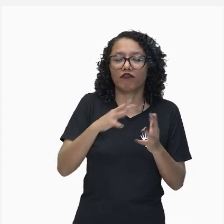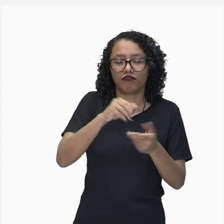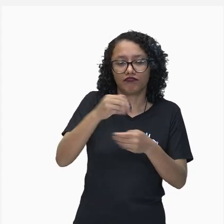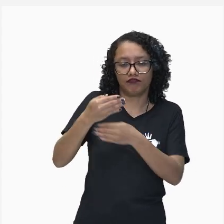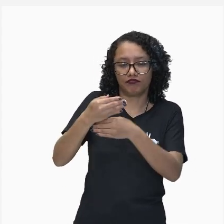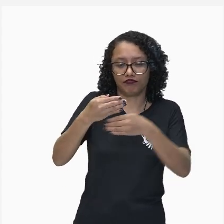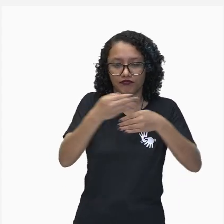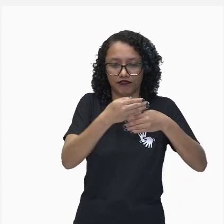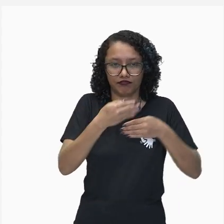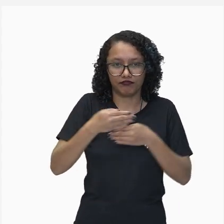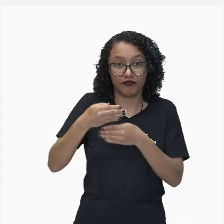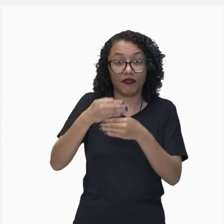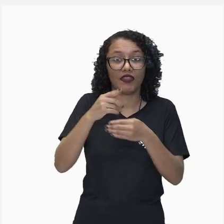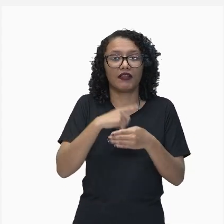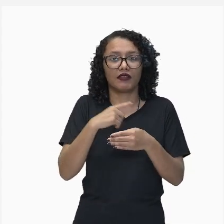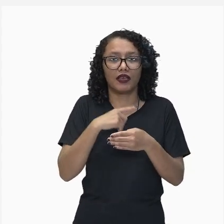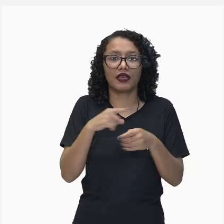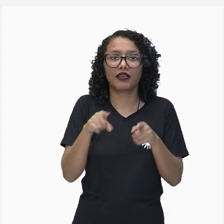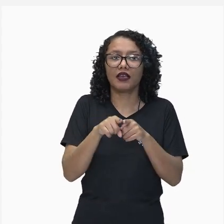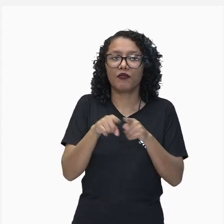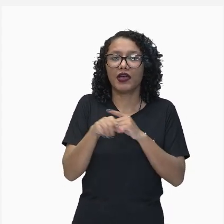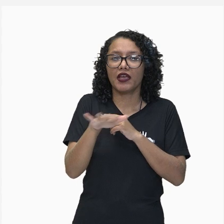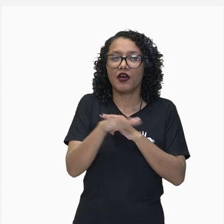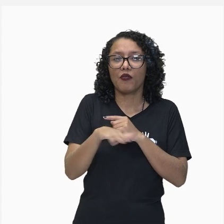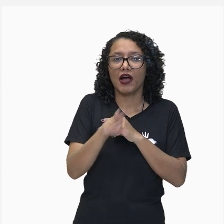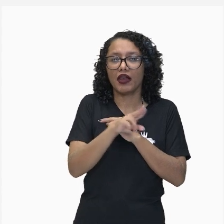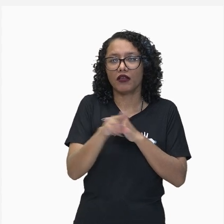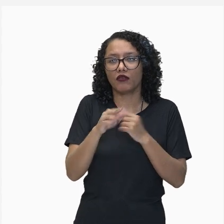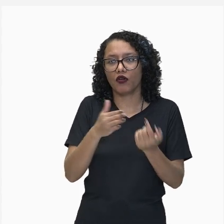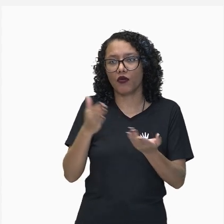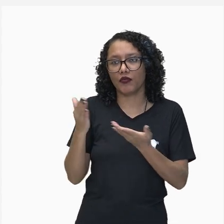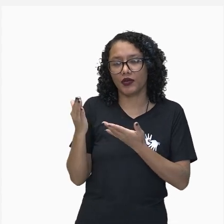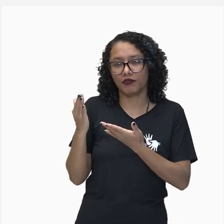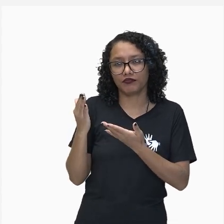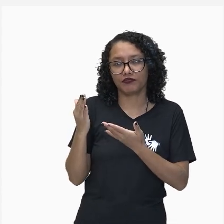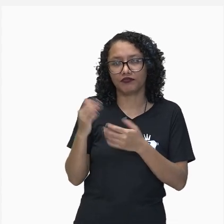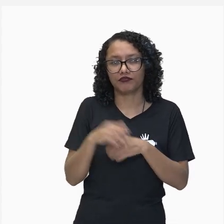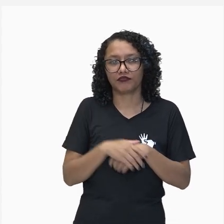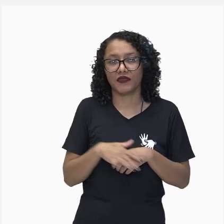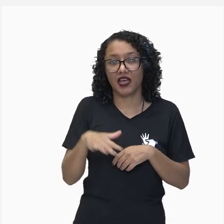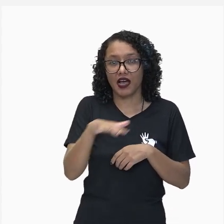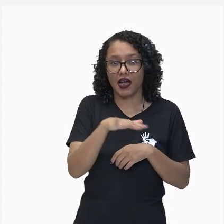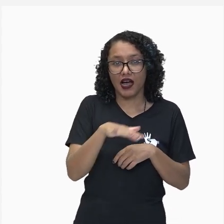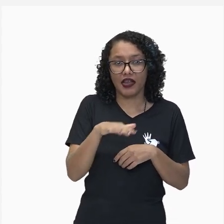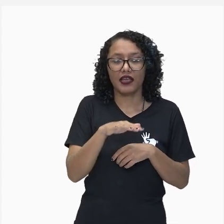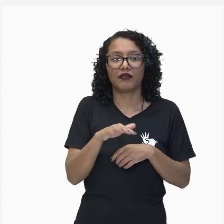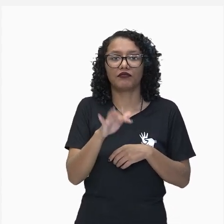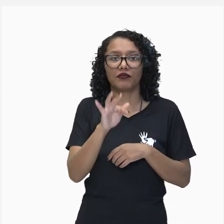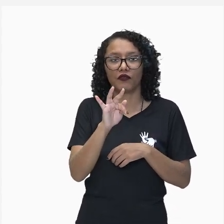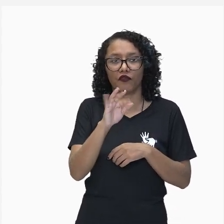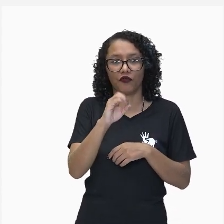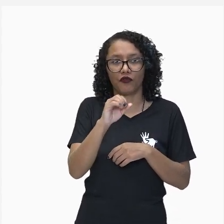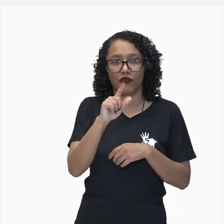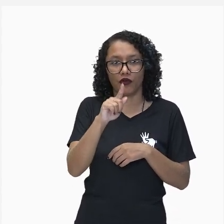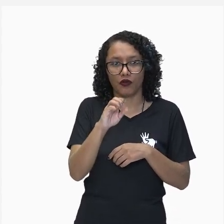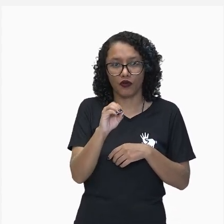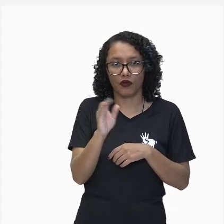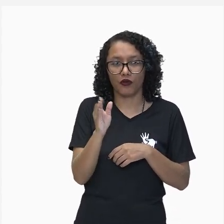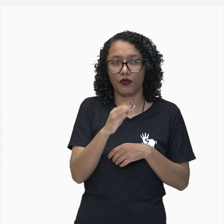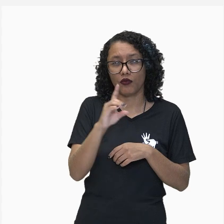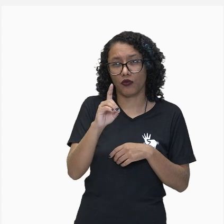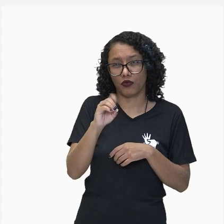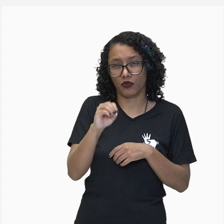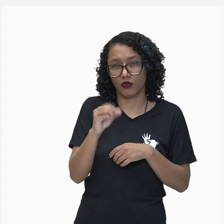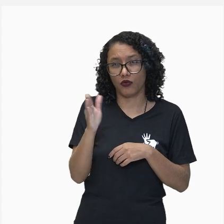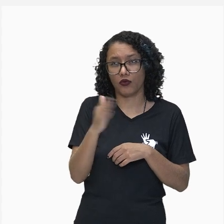região que é conhecida como Círculo do Fogo do Pacífico, tá? Então, vai ser